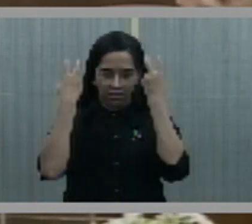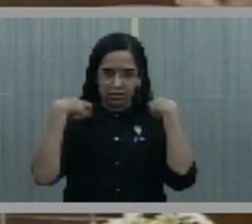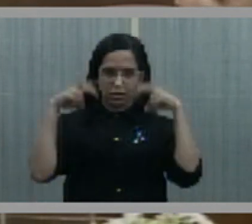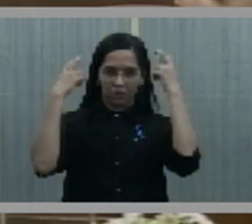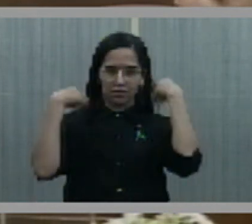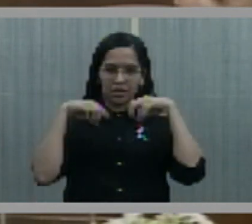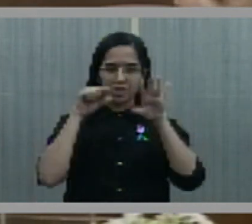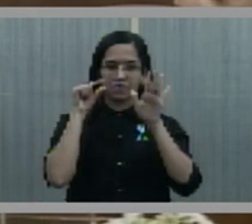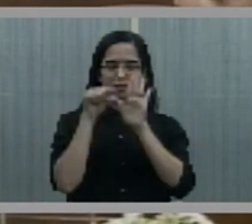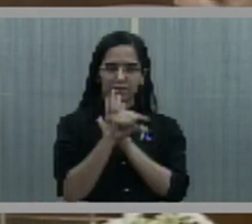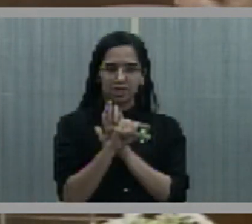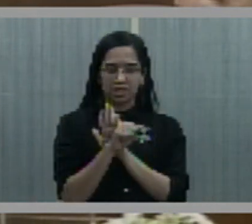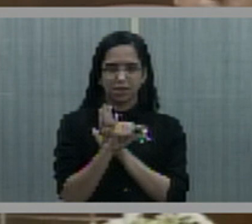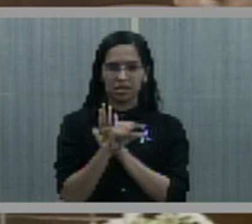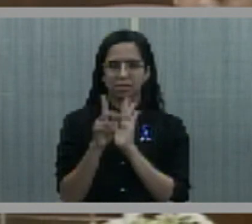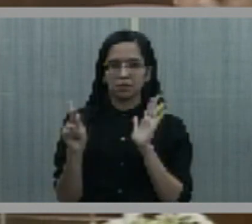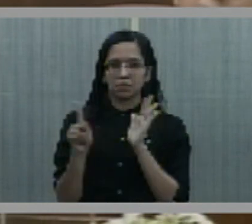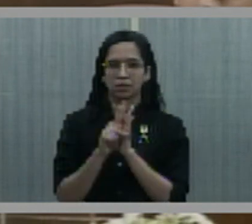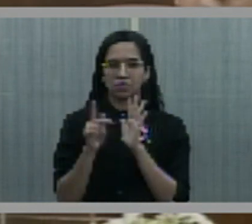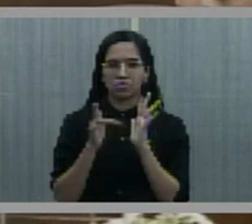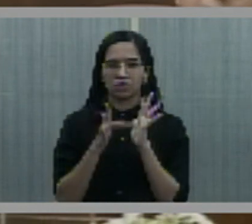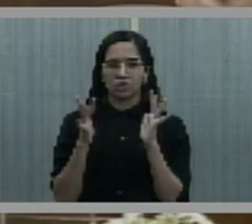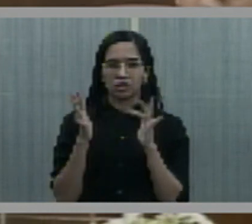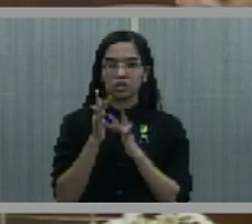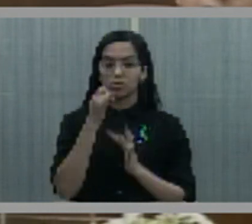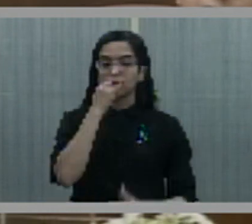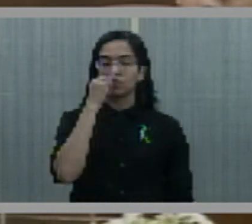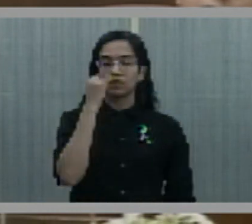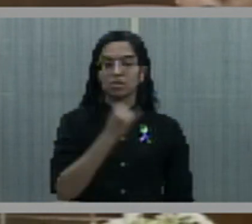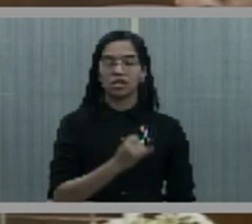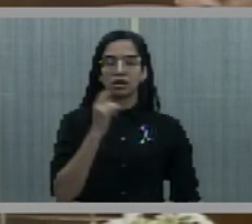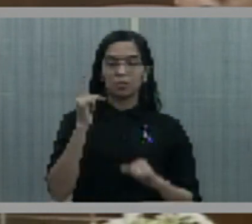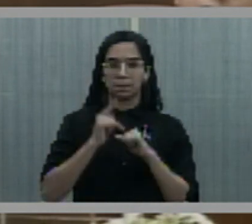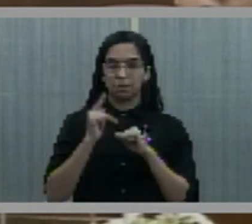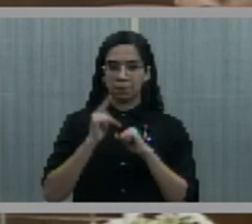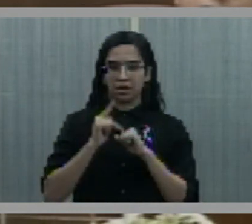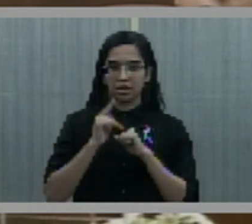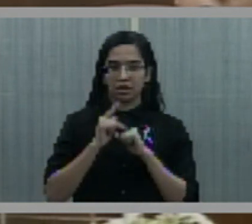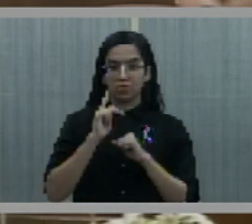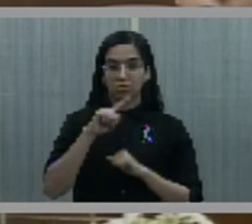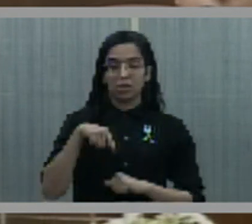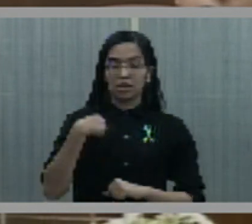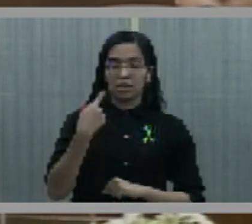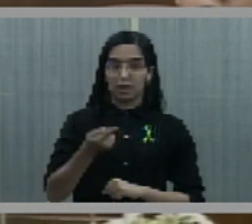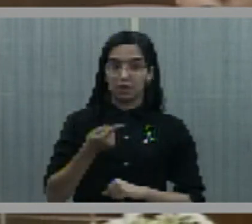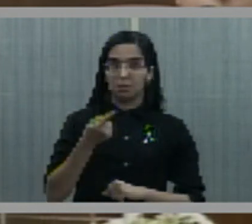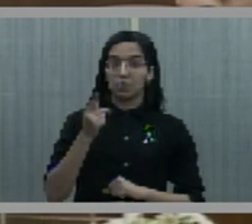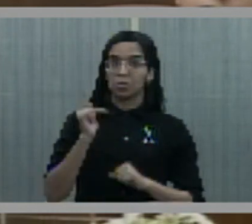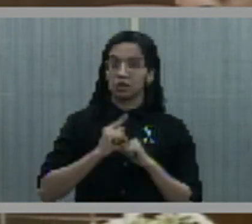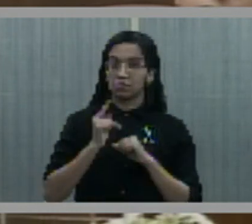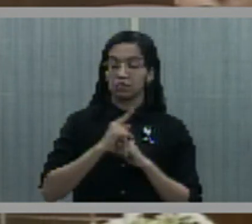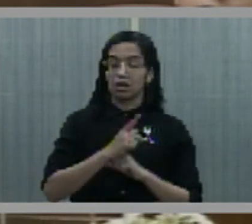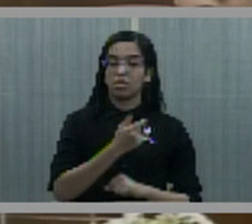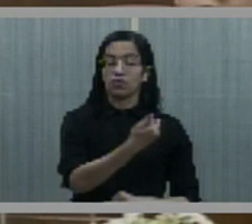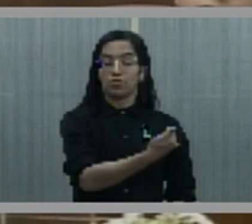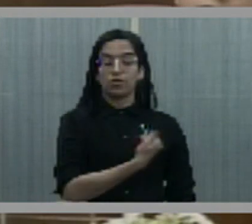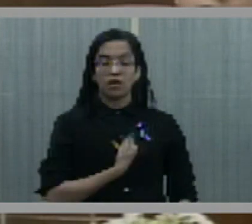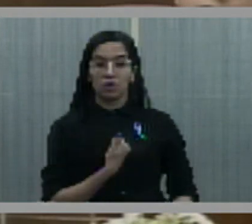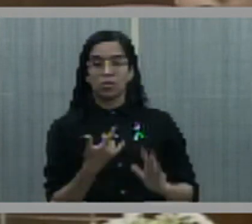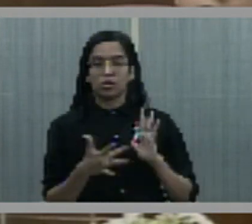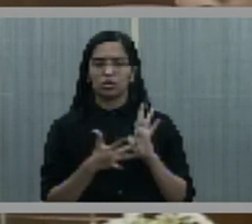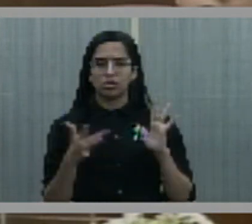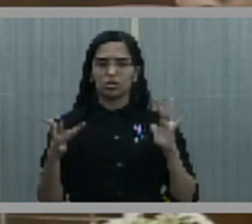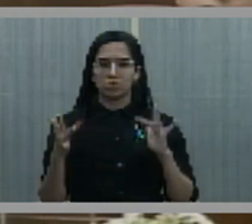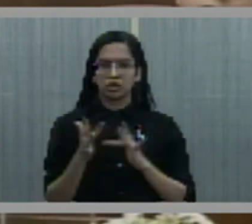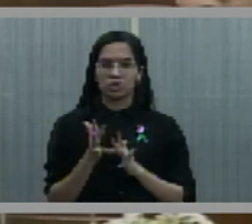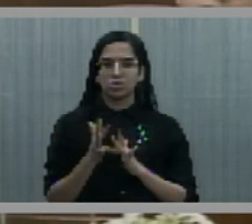versículo, estas palavras são de Jesus ao apóstolo Pedro, após este ter confessado ao Senhor toda a